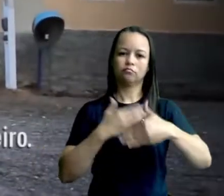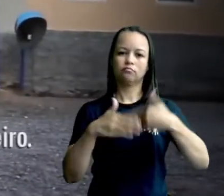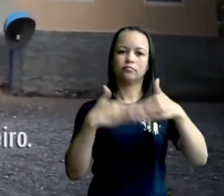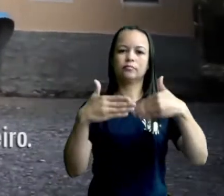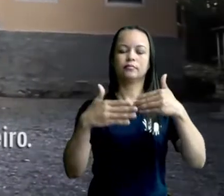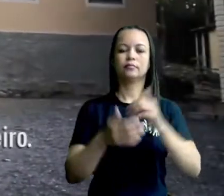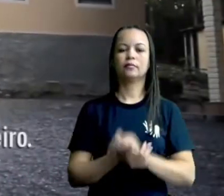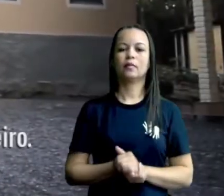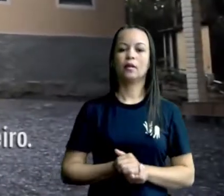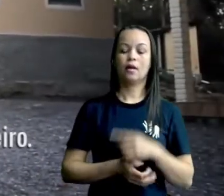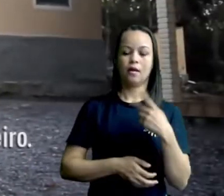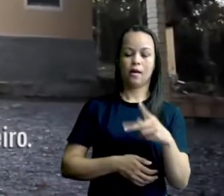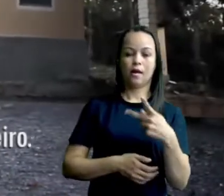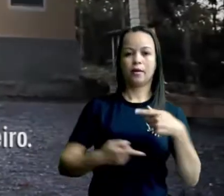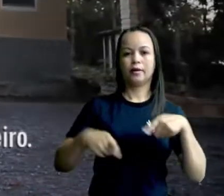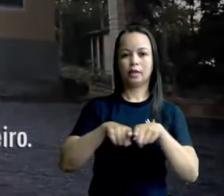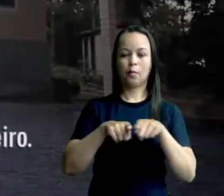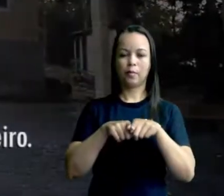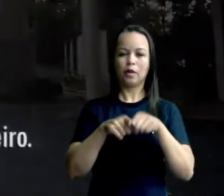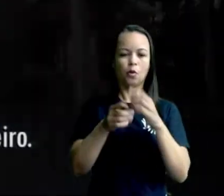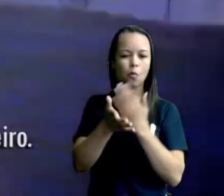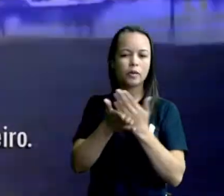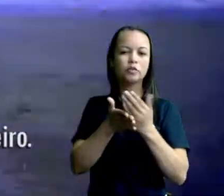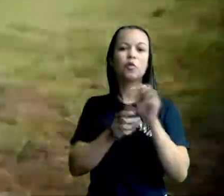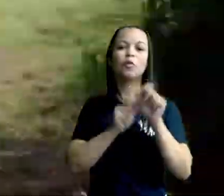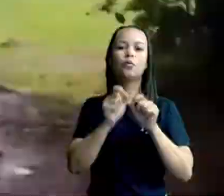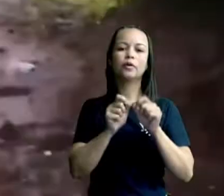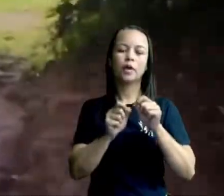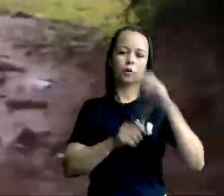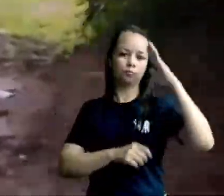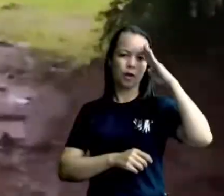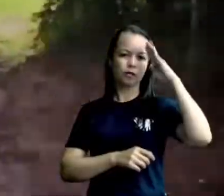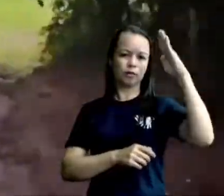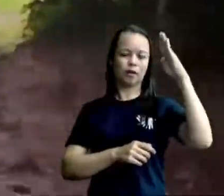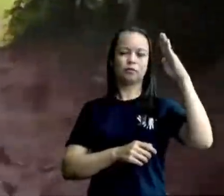Aqui também originou-se o embrião do Exército Brasileiro.